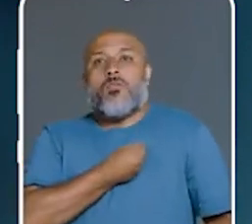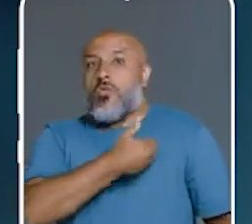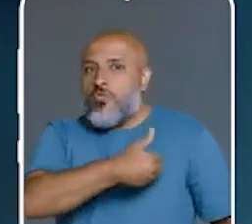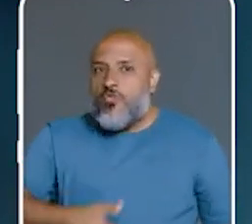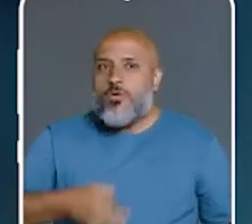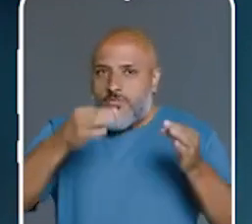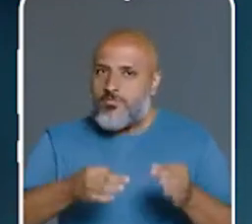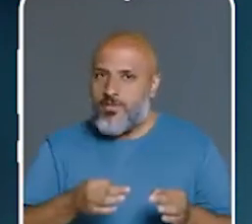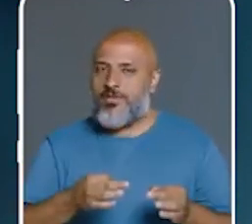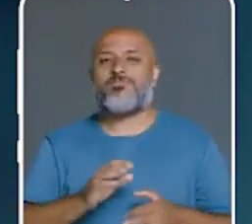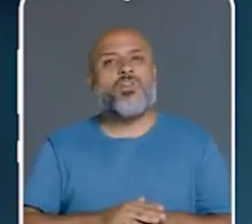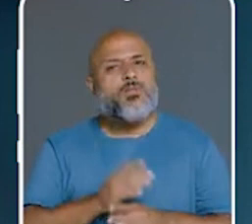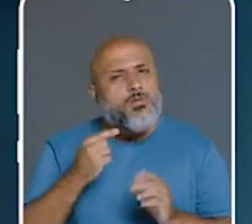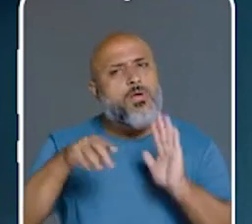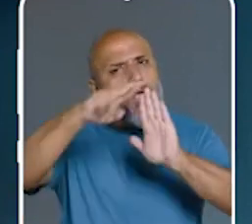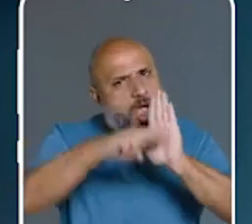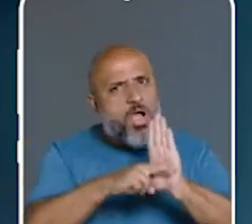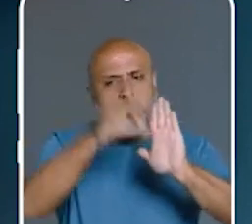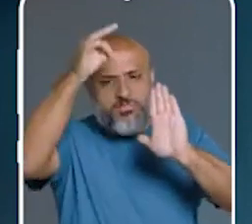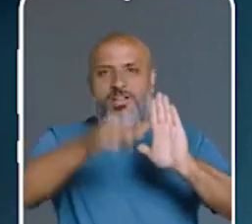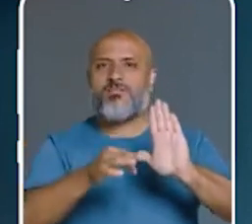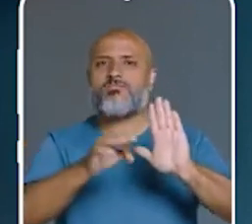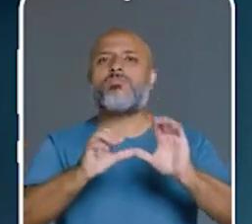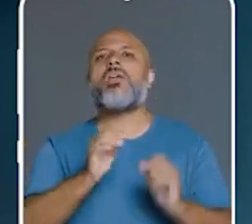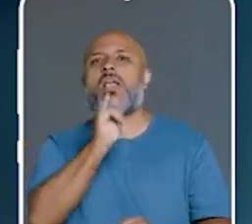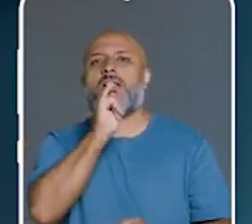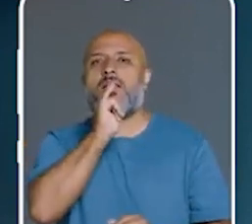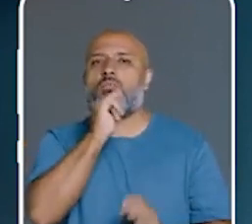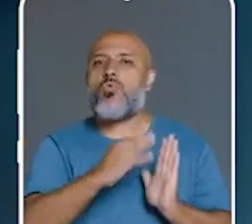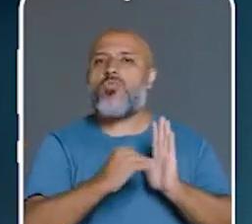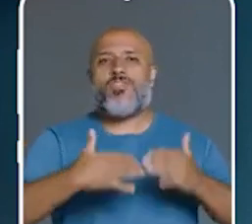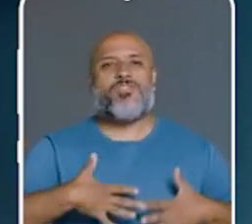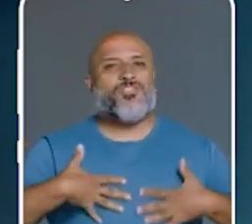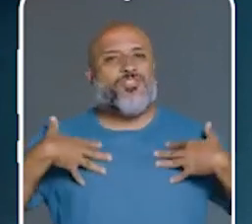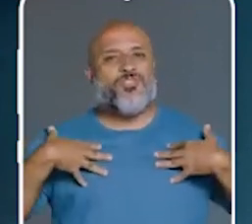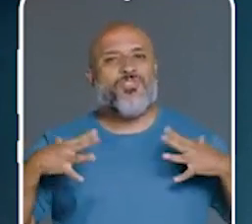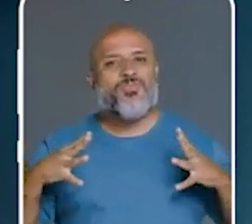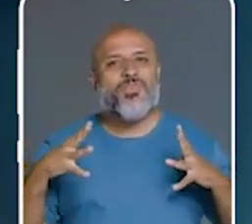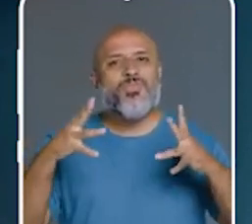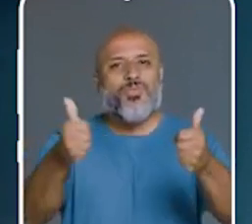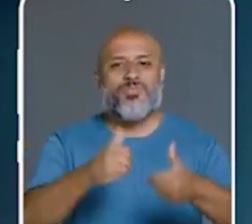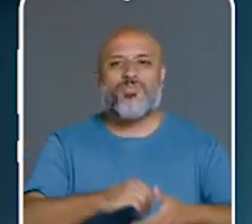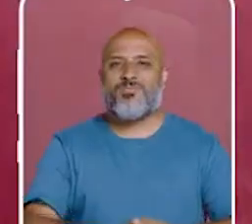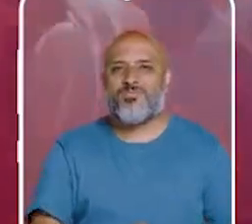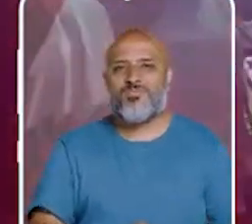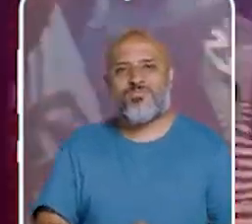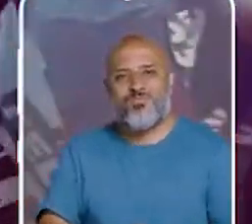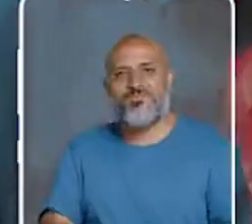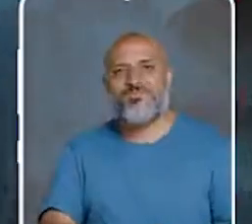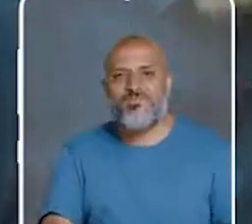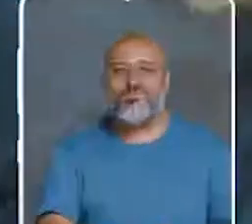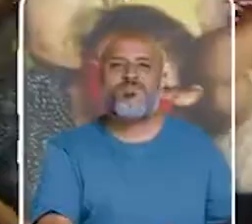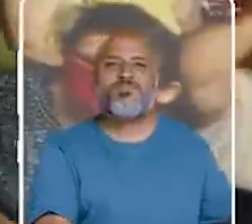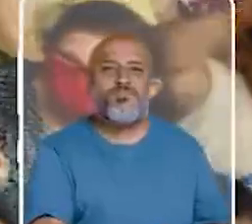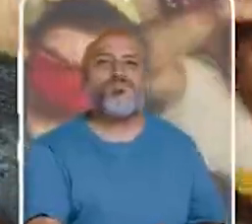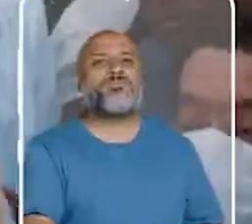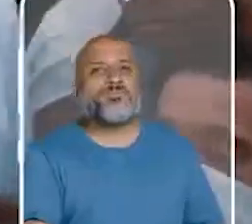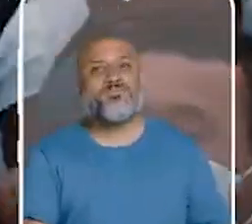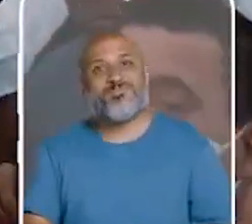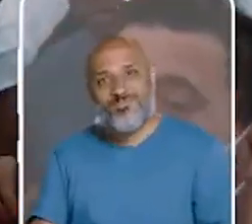governo honesto não seja exceção, seja regra, exemplo e motivo de orgulho para todos nós.